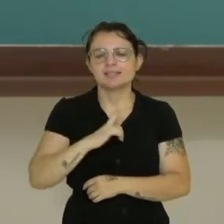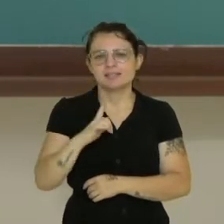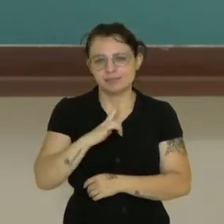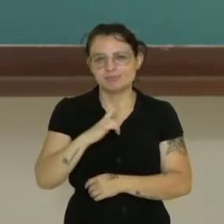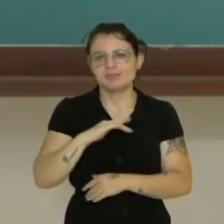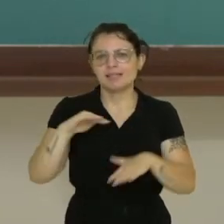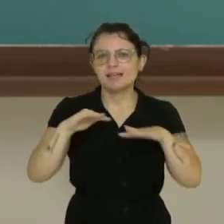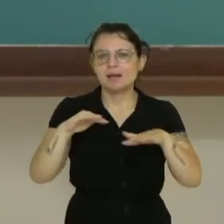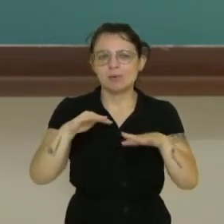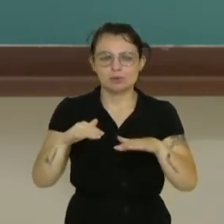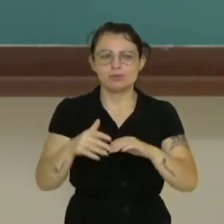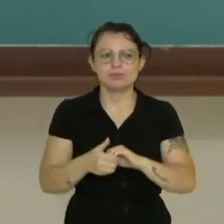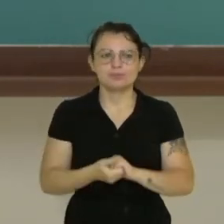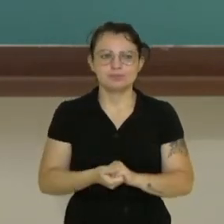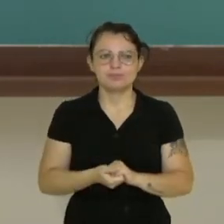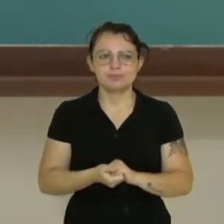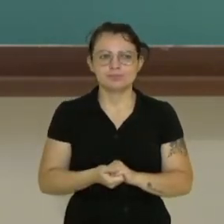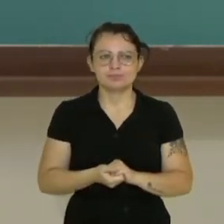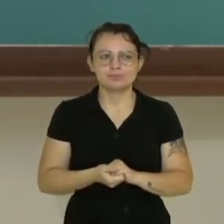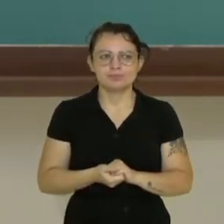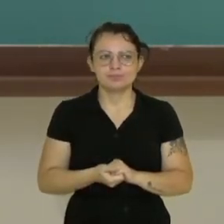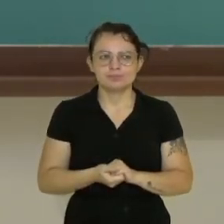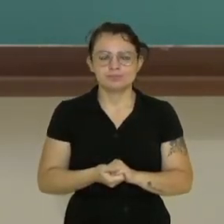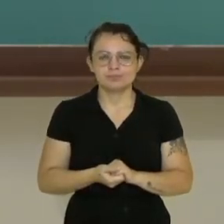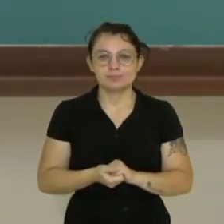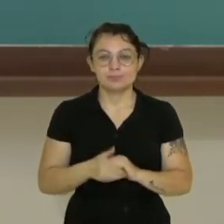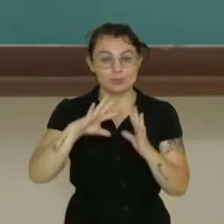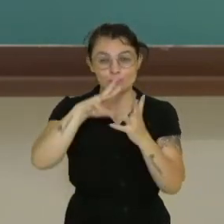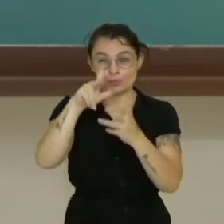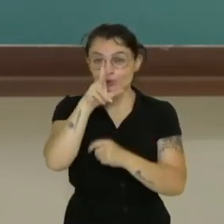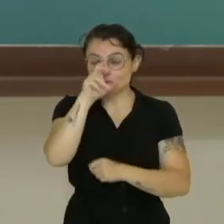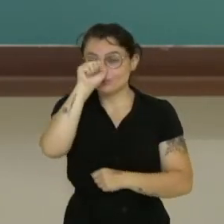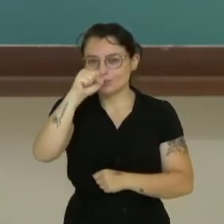países com a maior quantidade de terremotos do mundo.